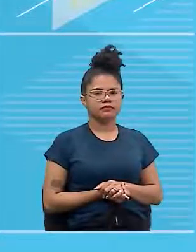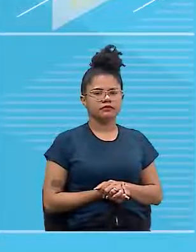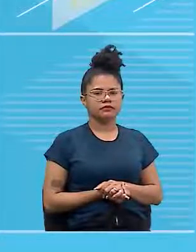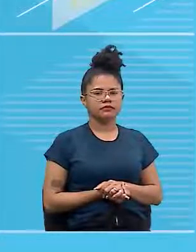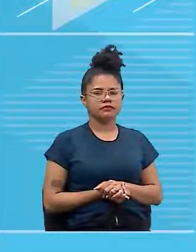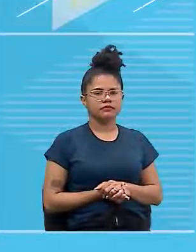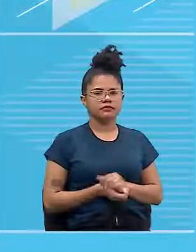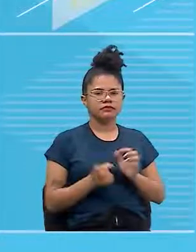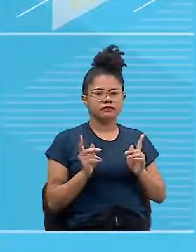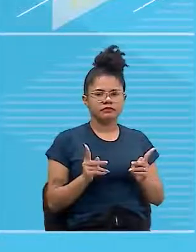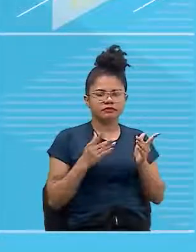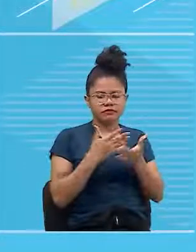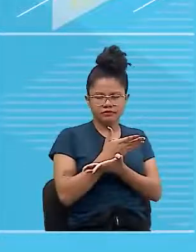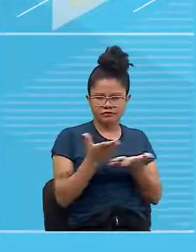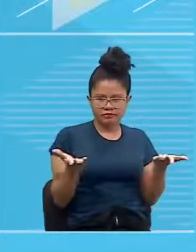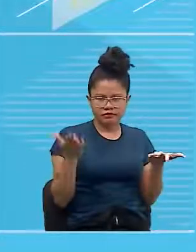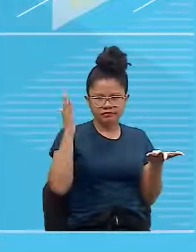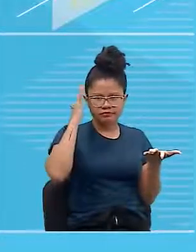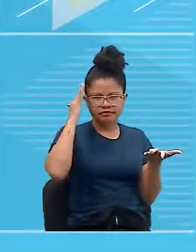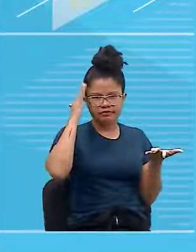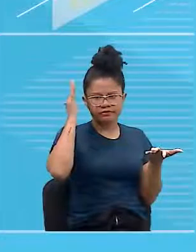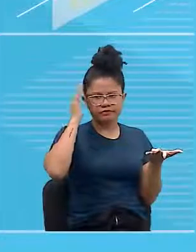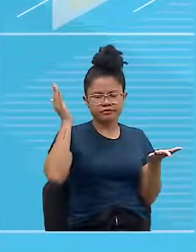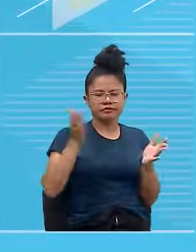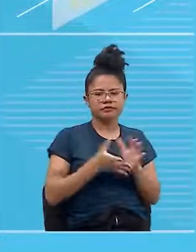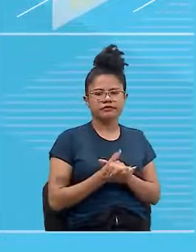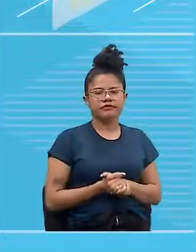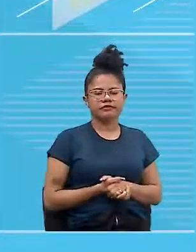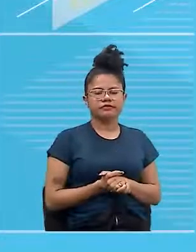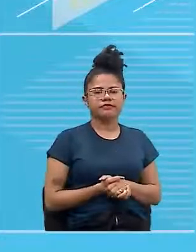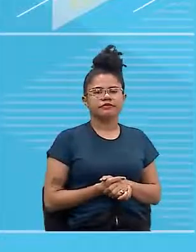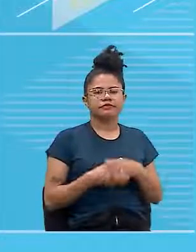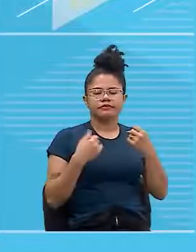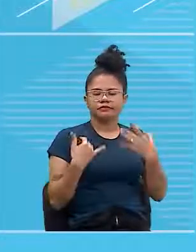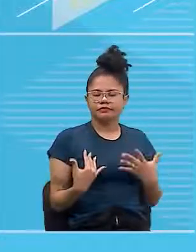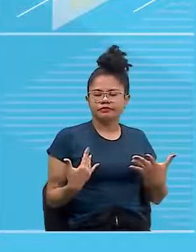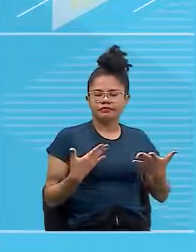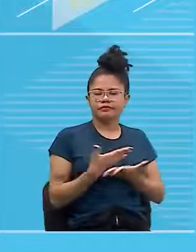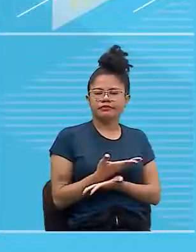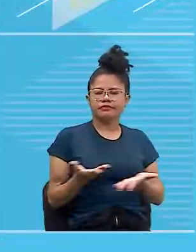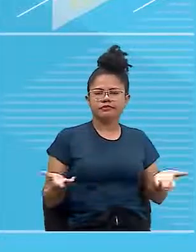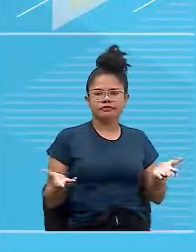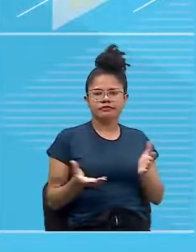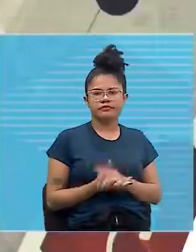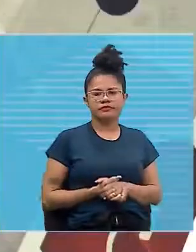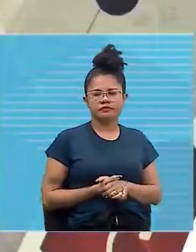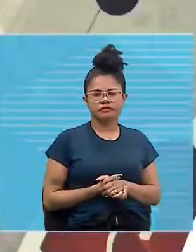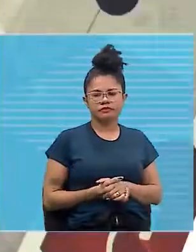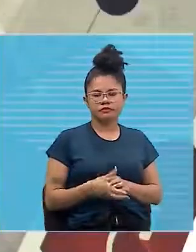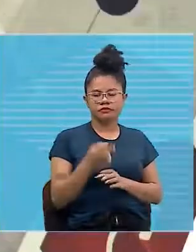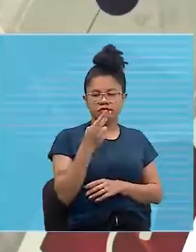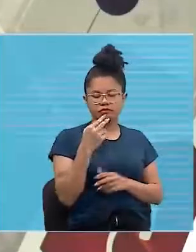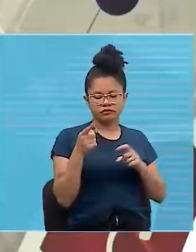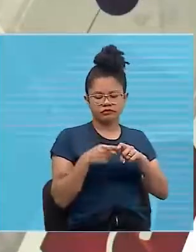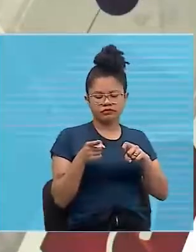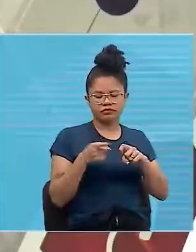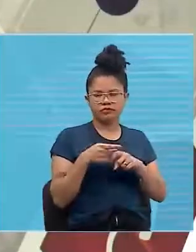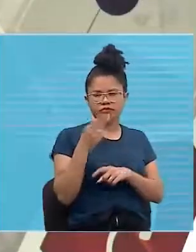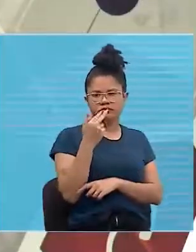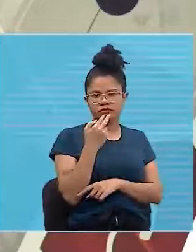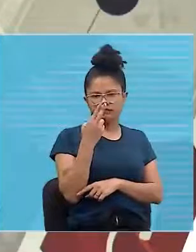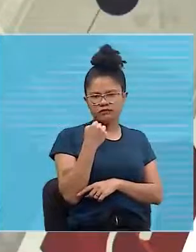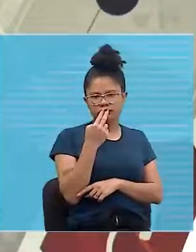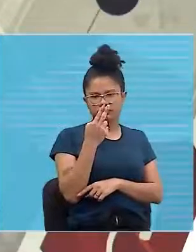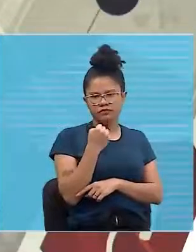tá vendo pessoal Olha só deixa eu dizer uma coisa para vocês a nutricionista para ela